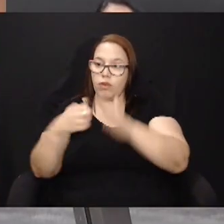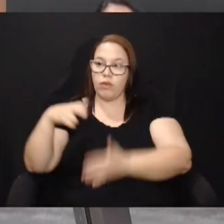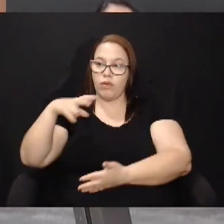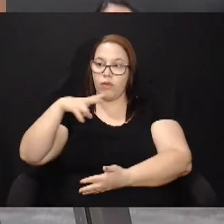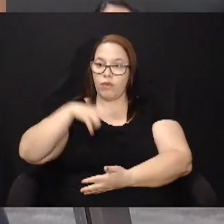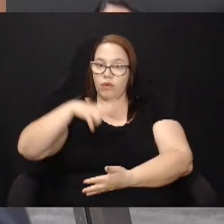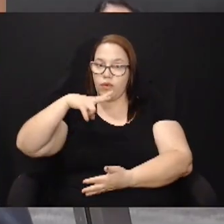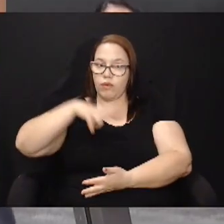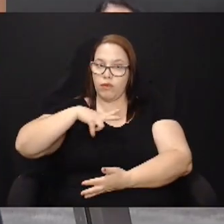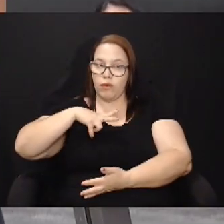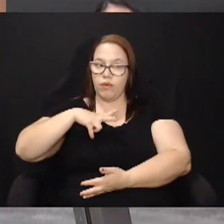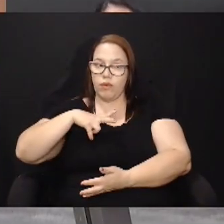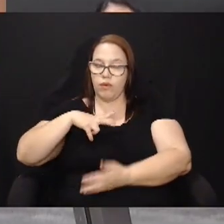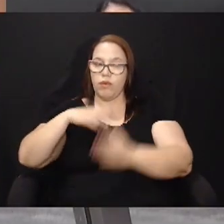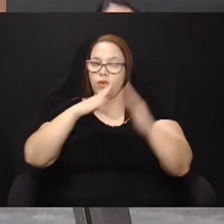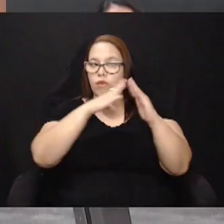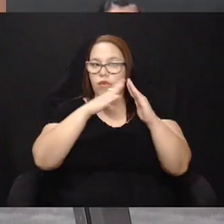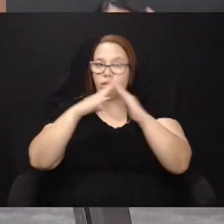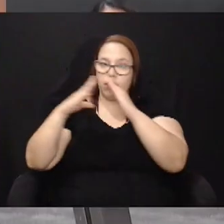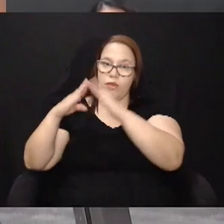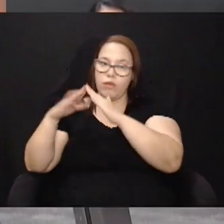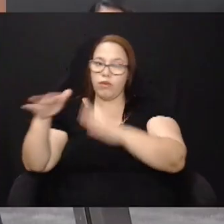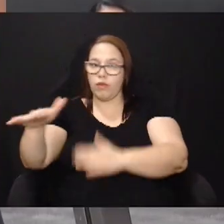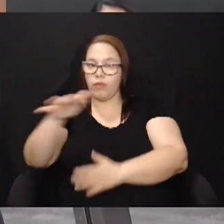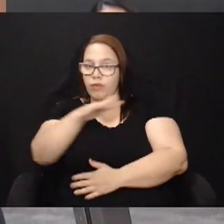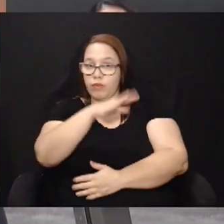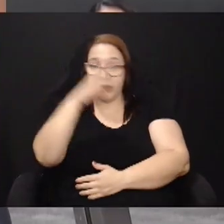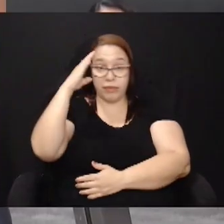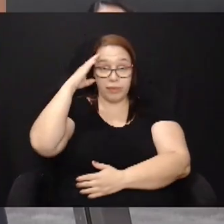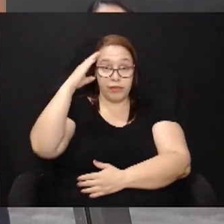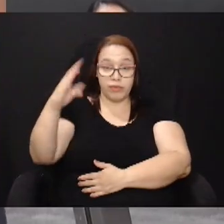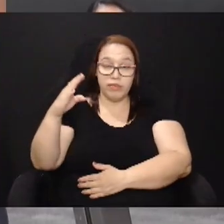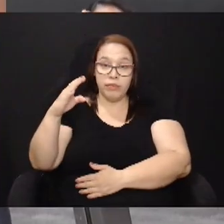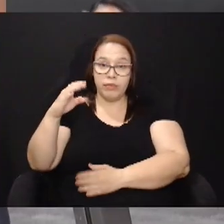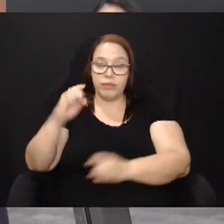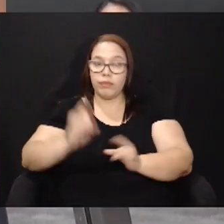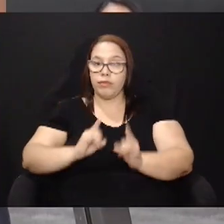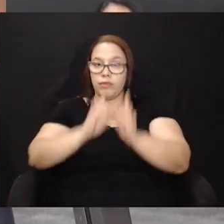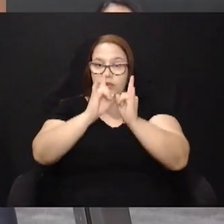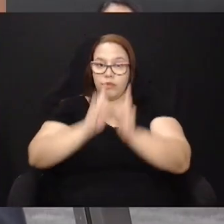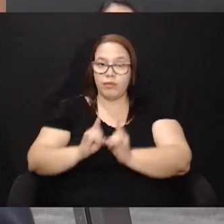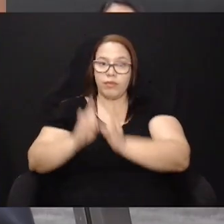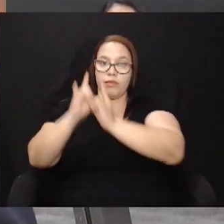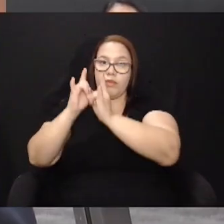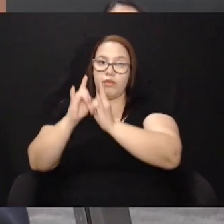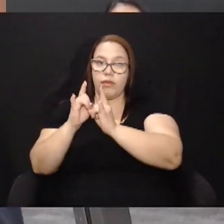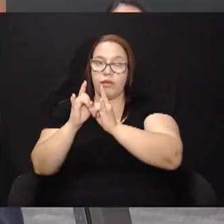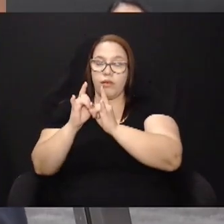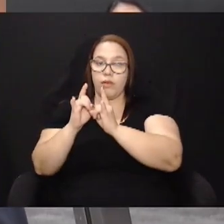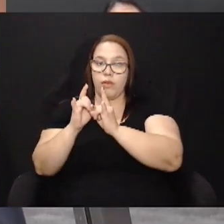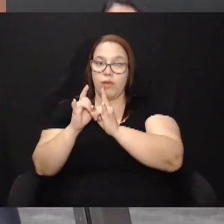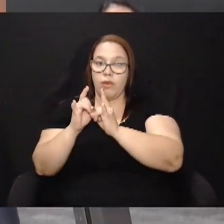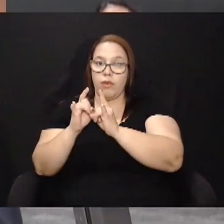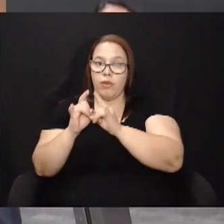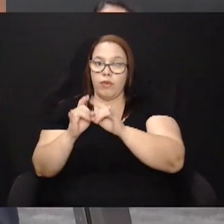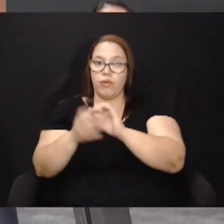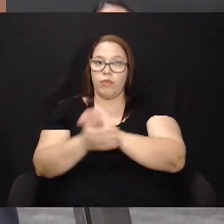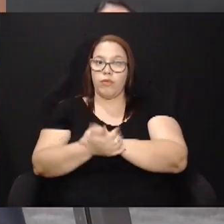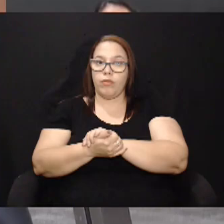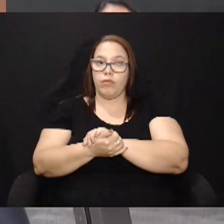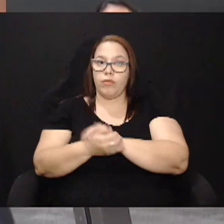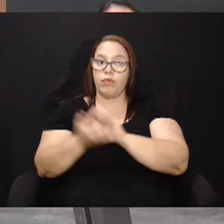os moradores da região lá, principalmente de uns condomínios que um empreendimento imobiliário de cerca de mais de